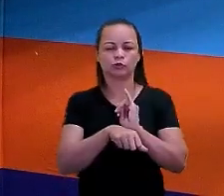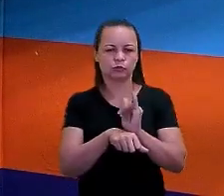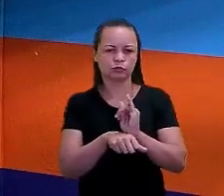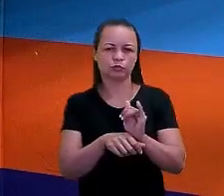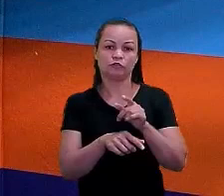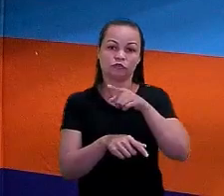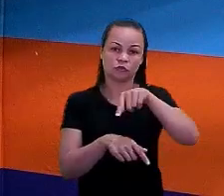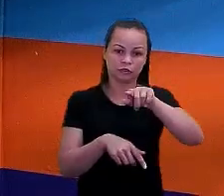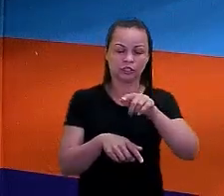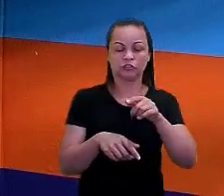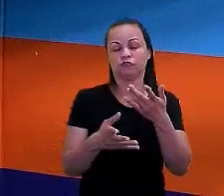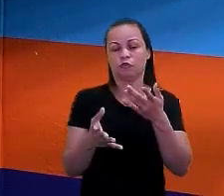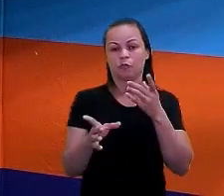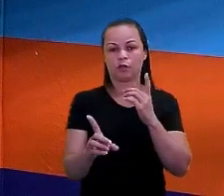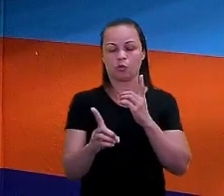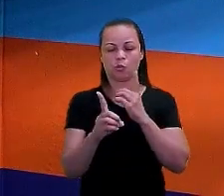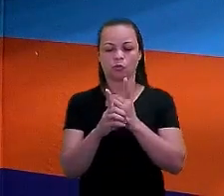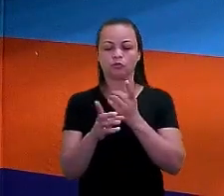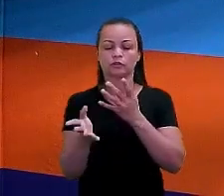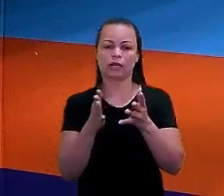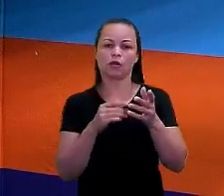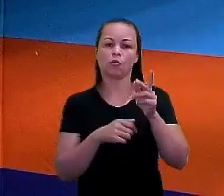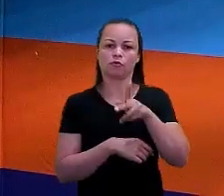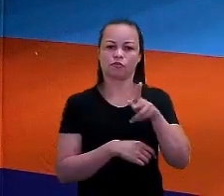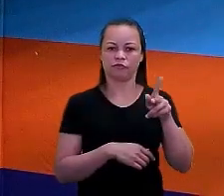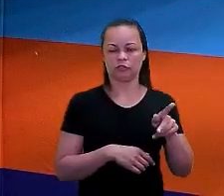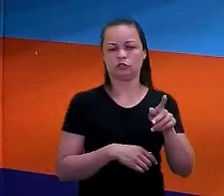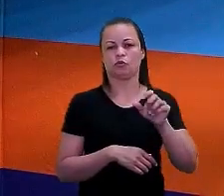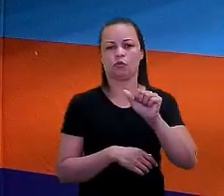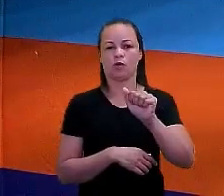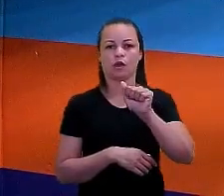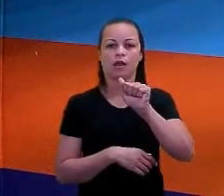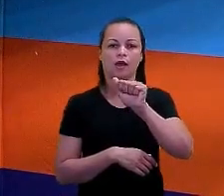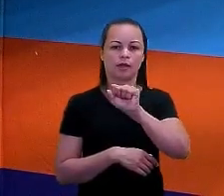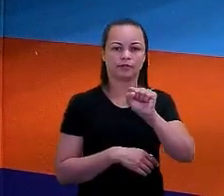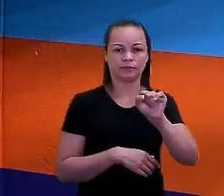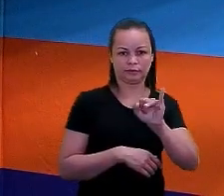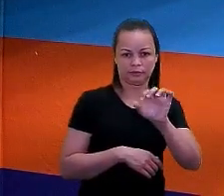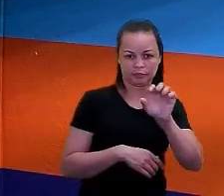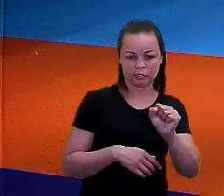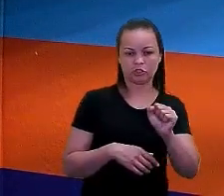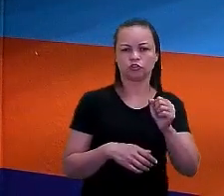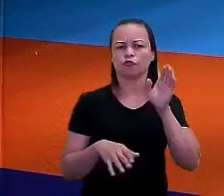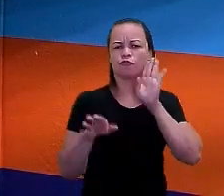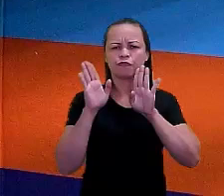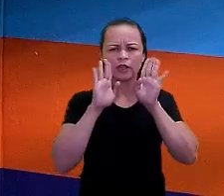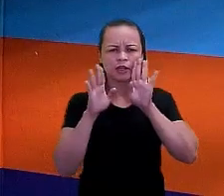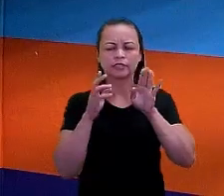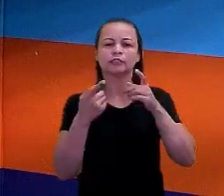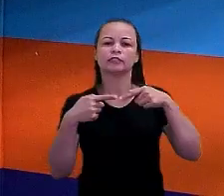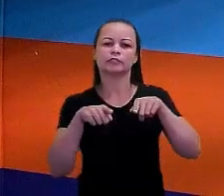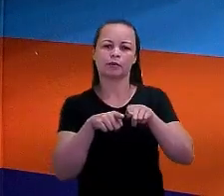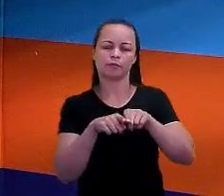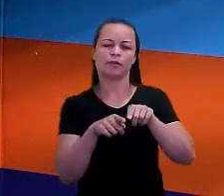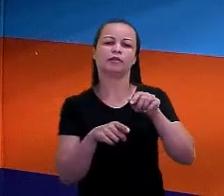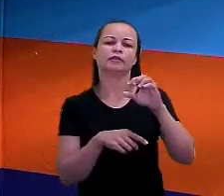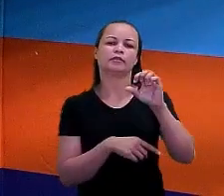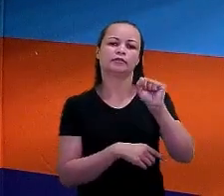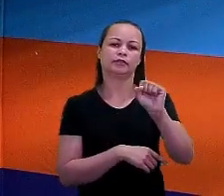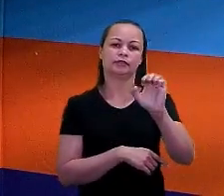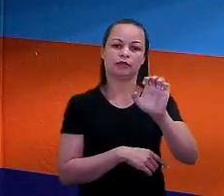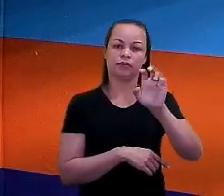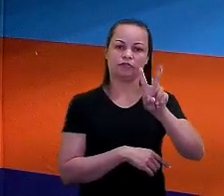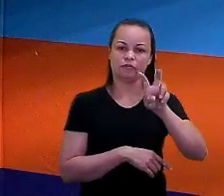encontrar lá no YouTube como Mr. Assis. E vai encontrar lá no Facebook e também no Instagram como Severino Assis. Procura lá,